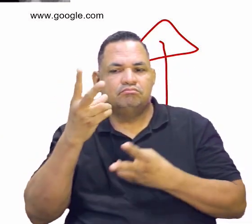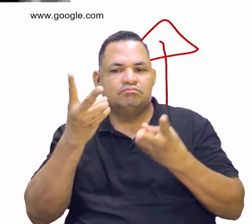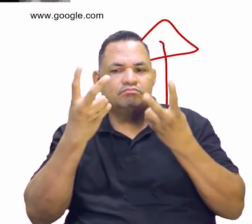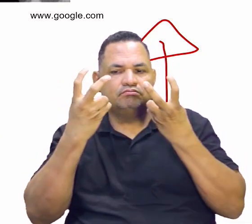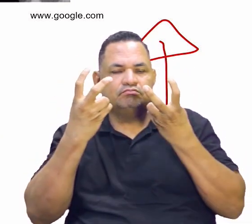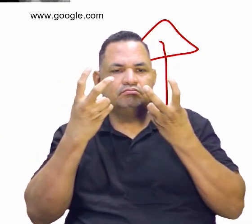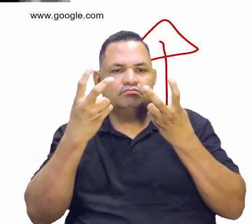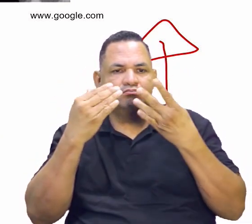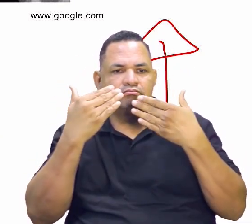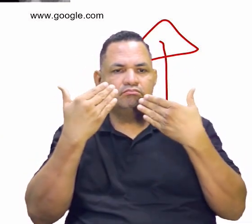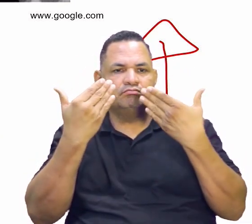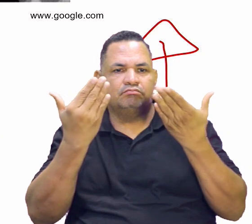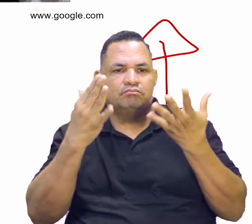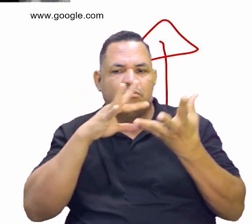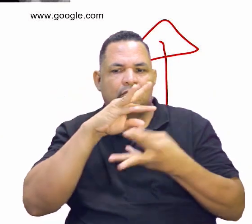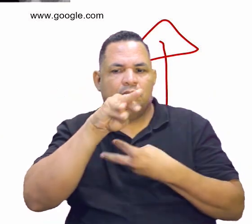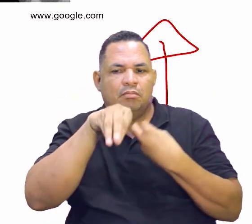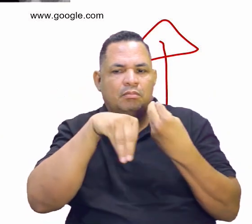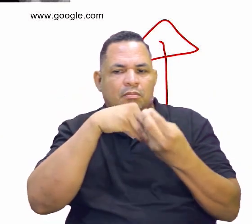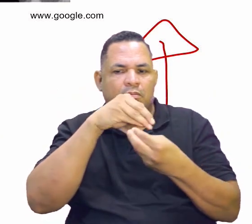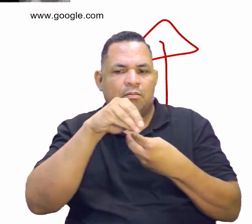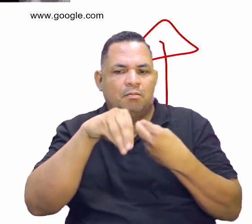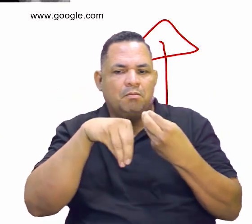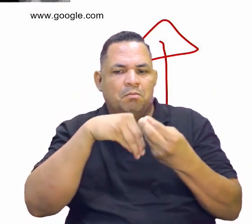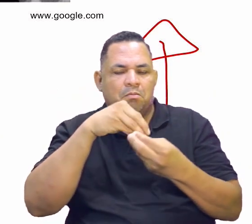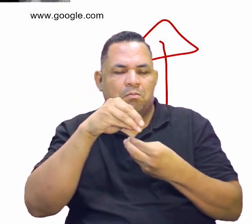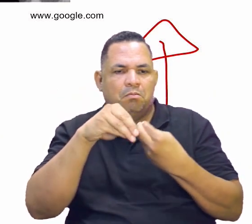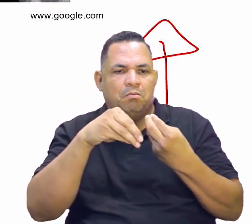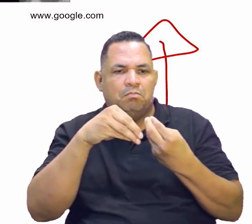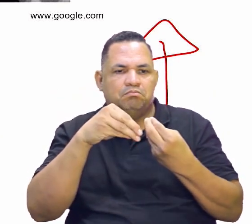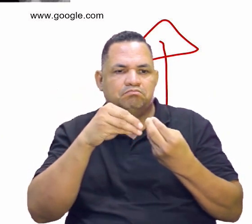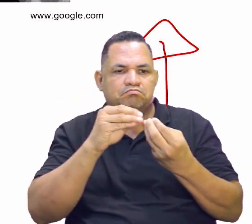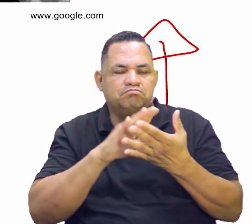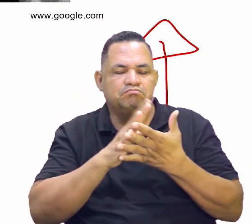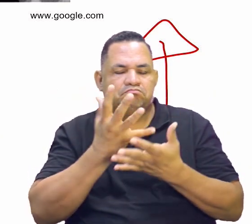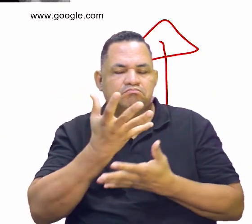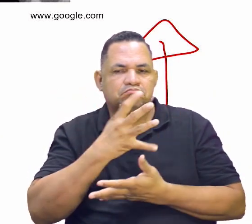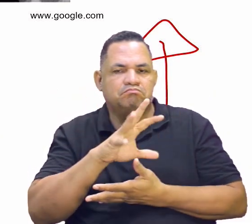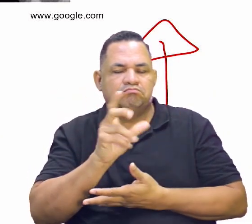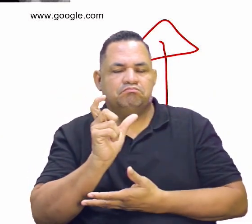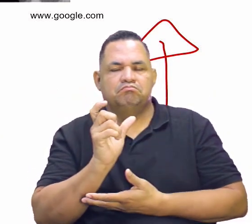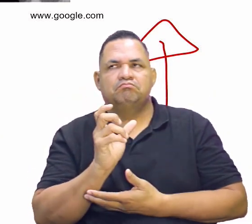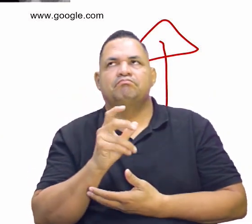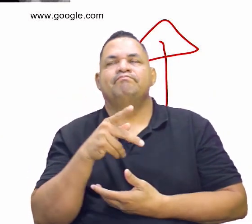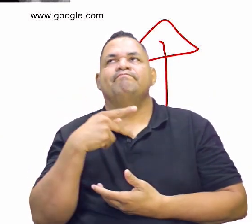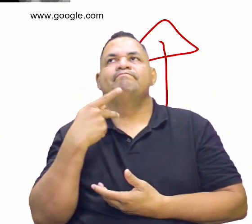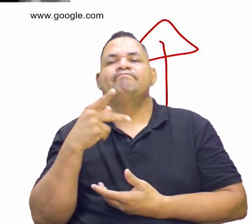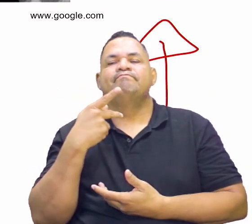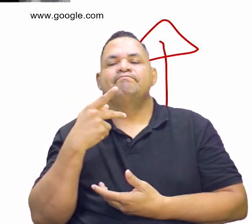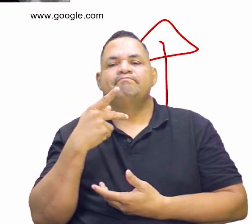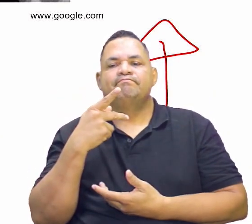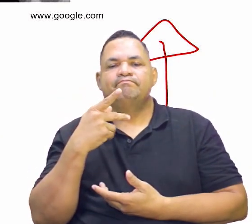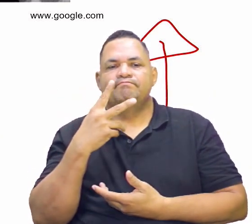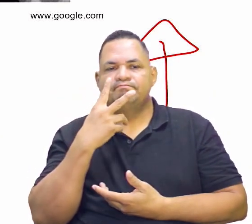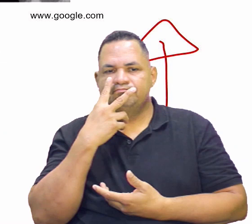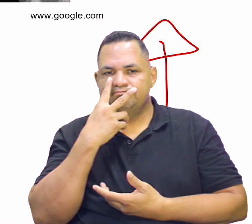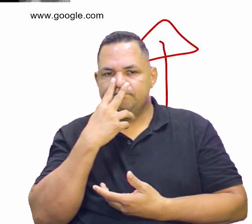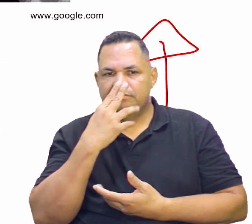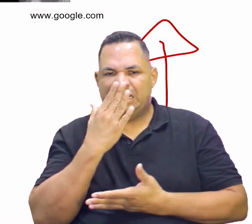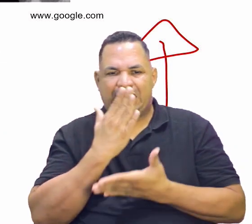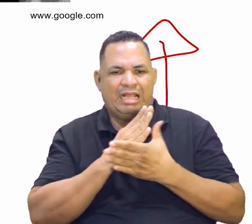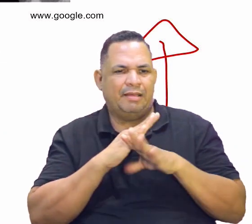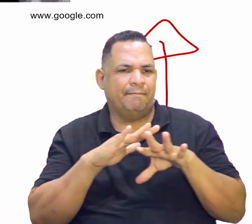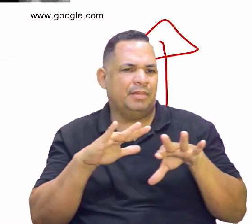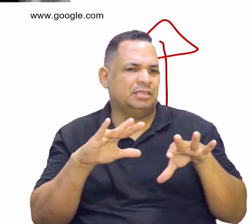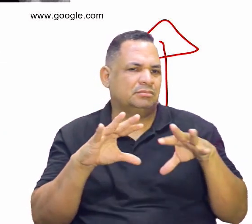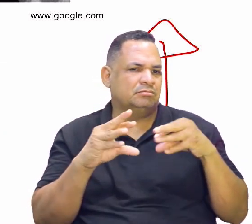isso? Então, quando vê essa mistura, eu não queria falar essa questão, parece que vai destruindo